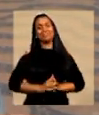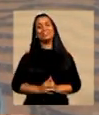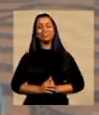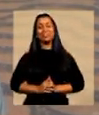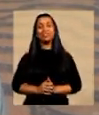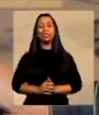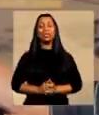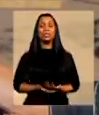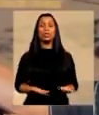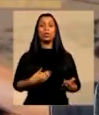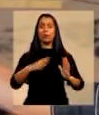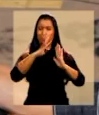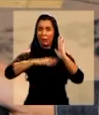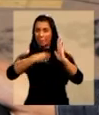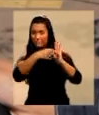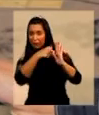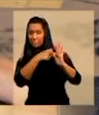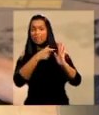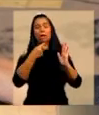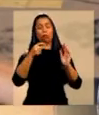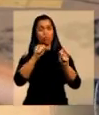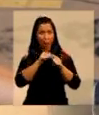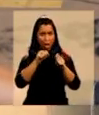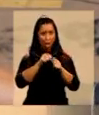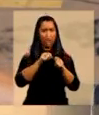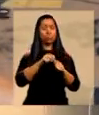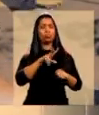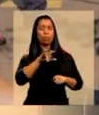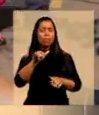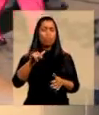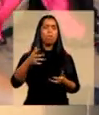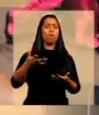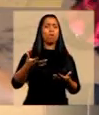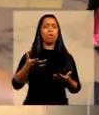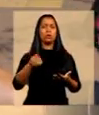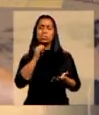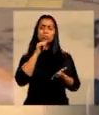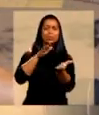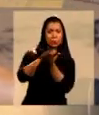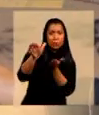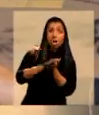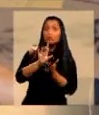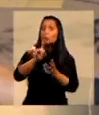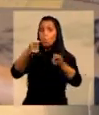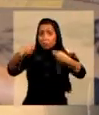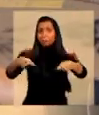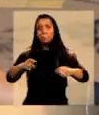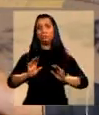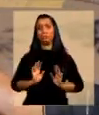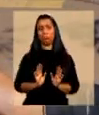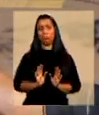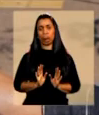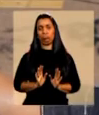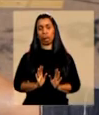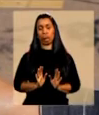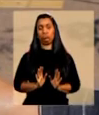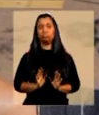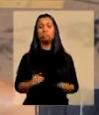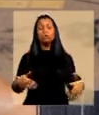na poupança. Eu faço planilha de custo, né, no que eu vou, só gasto mesmo necessário, no que eu